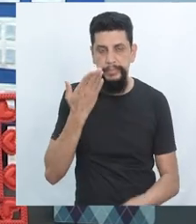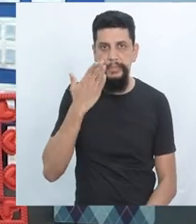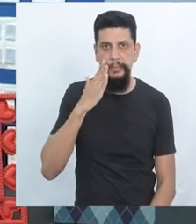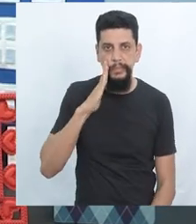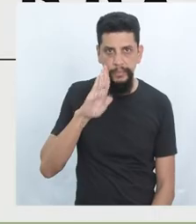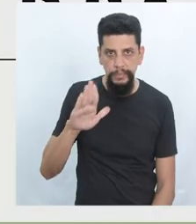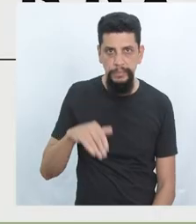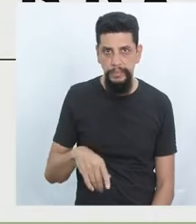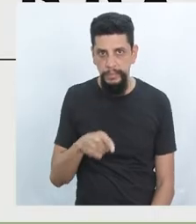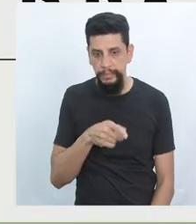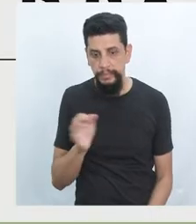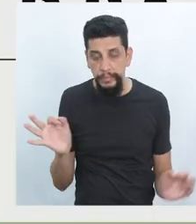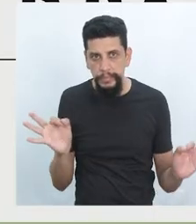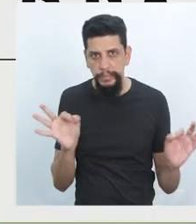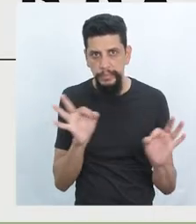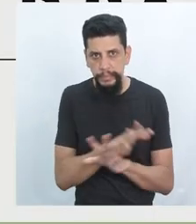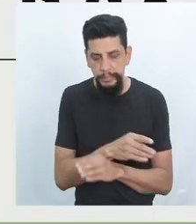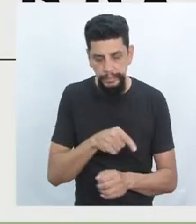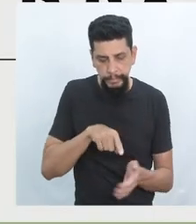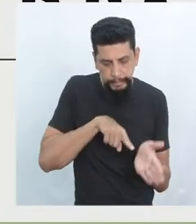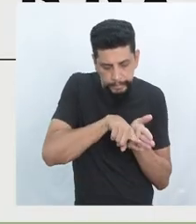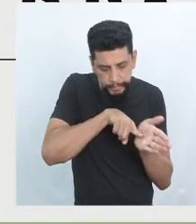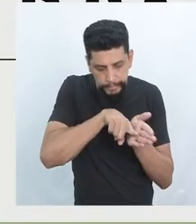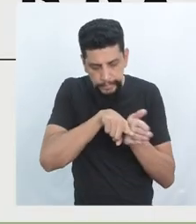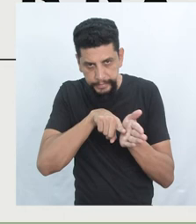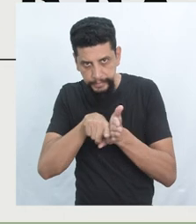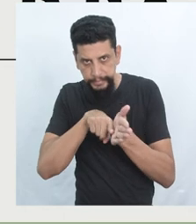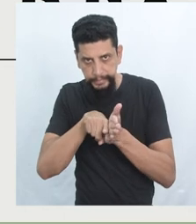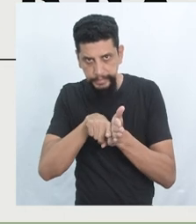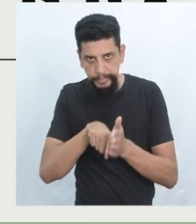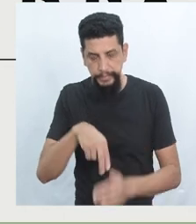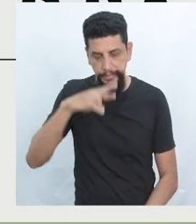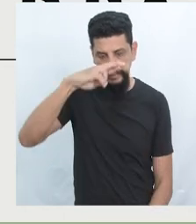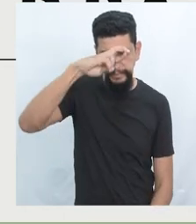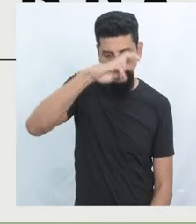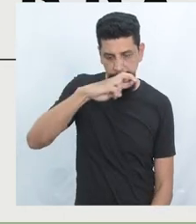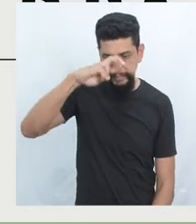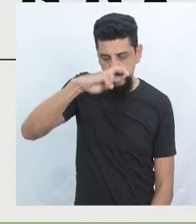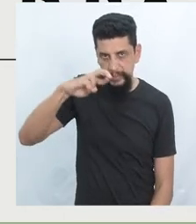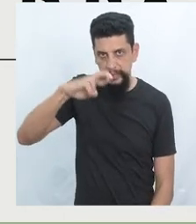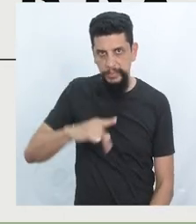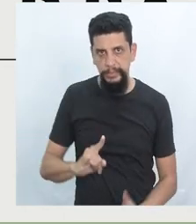Detetives do Prédio Azul. Prontos para investigar.